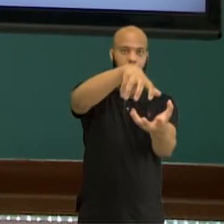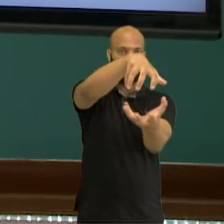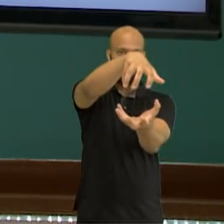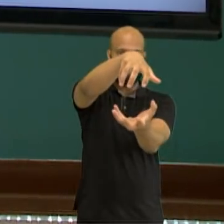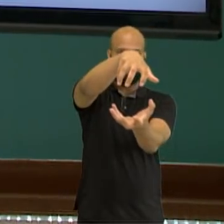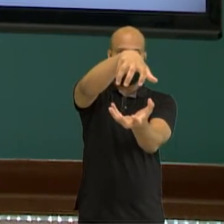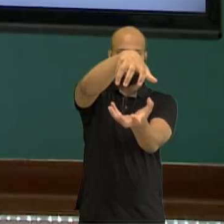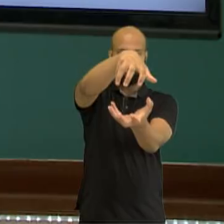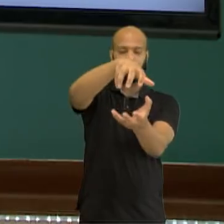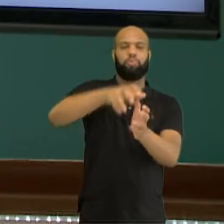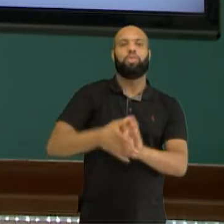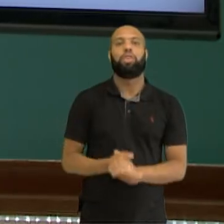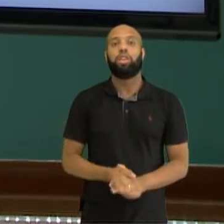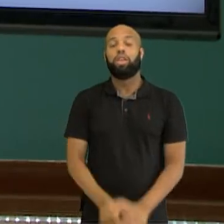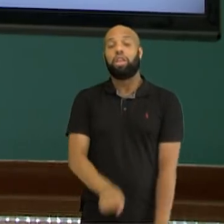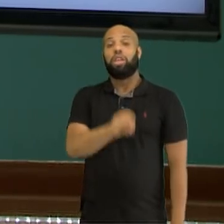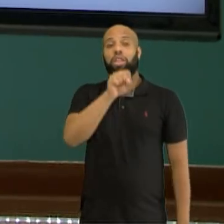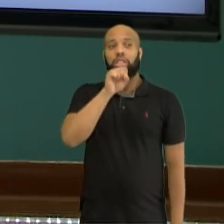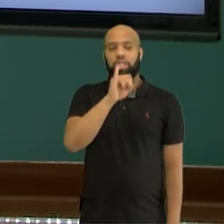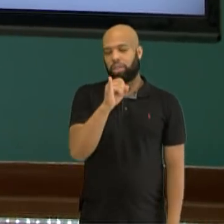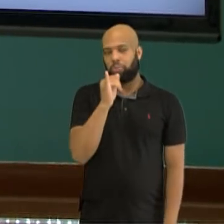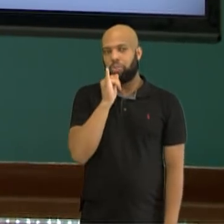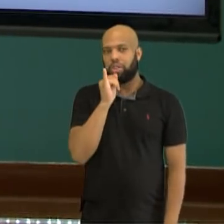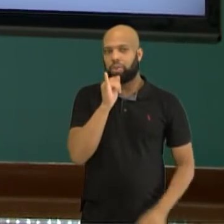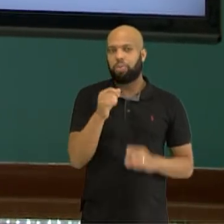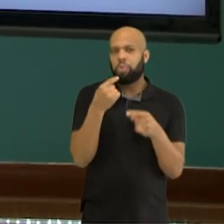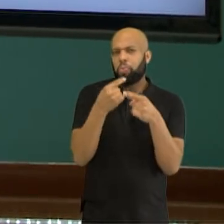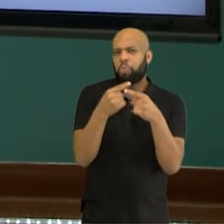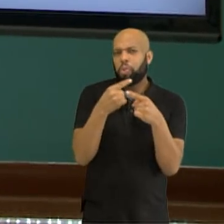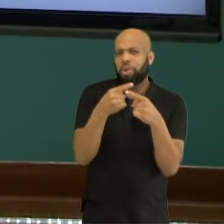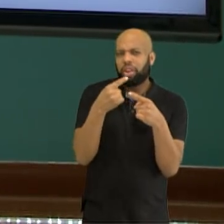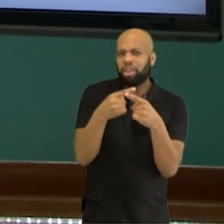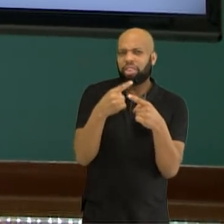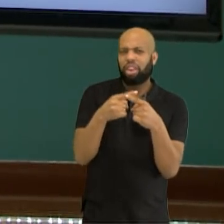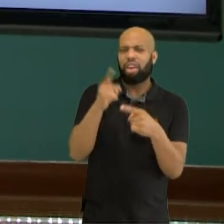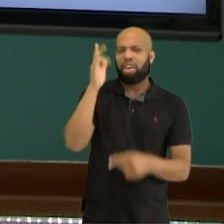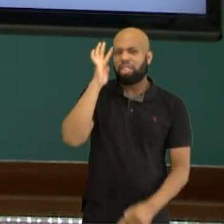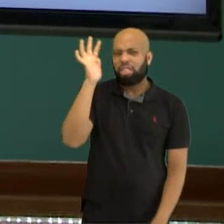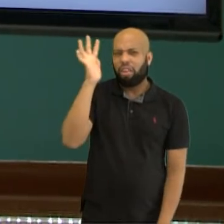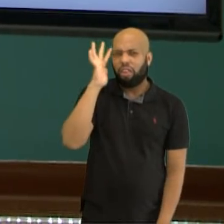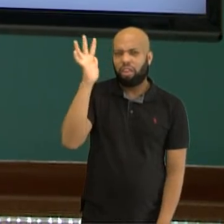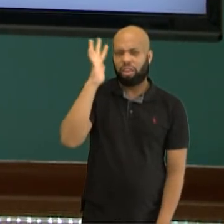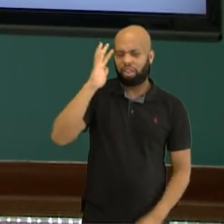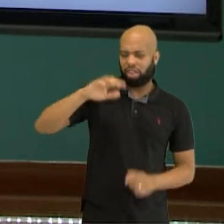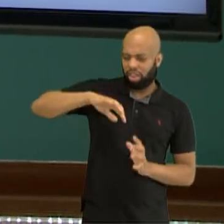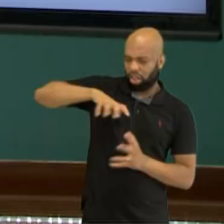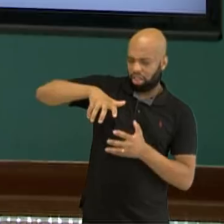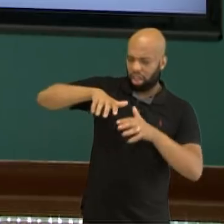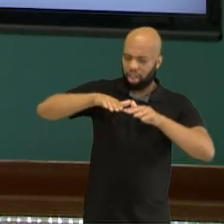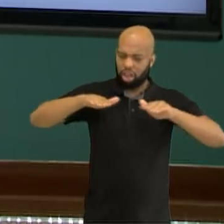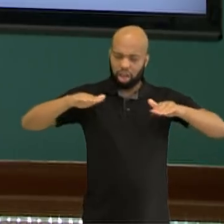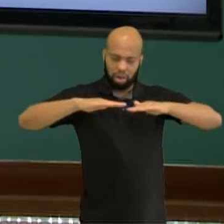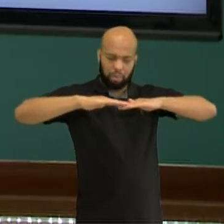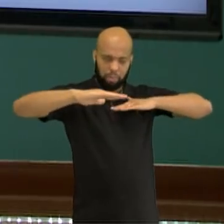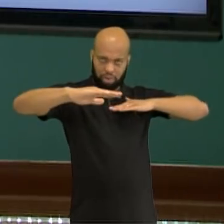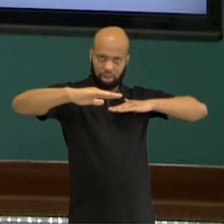nosso planeta. Quando eu digo por que a teoria de Terra plana pode ser considerada fake news, uma